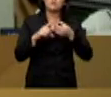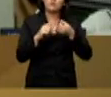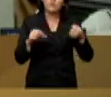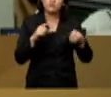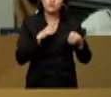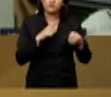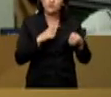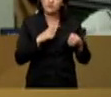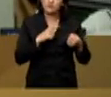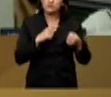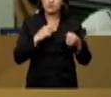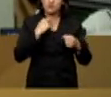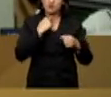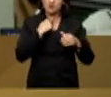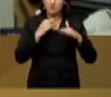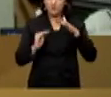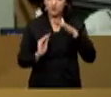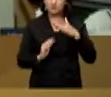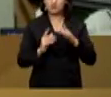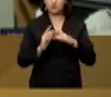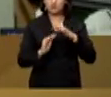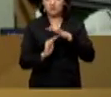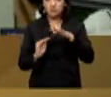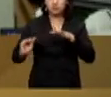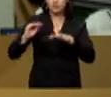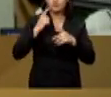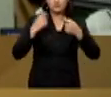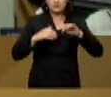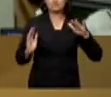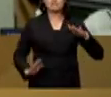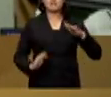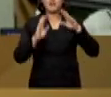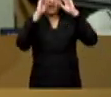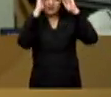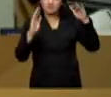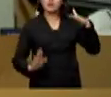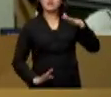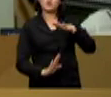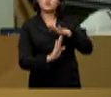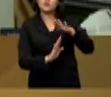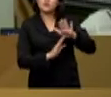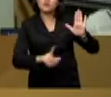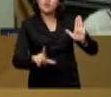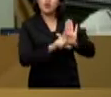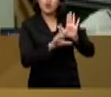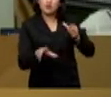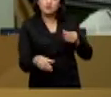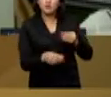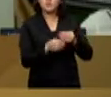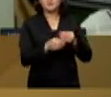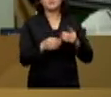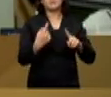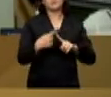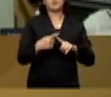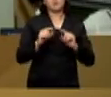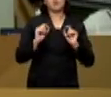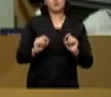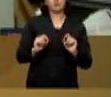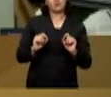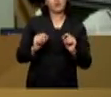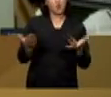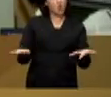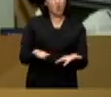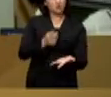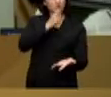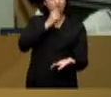jamais possa extrapolar as balizas previstas na legislação complementar, o que, com a devida vênia, não se observa no